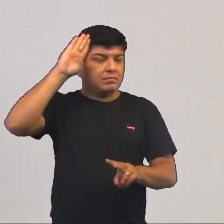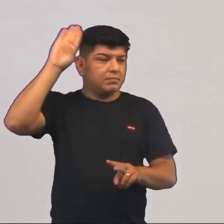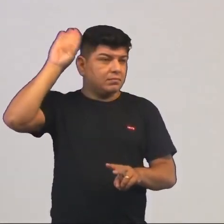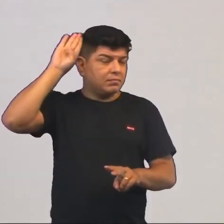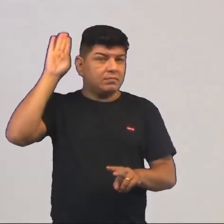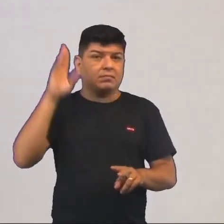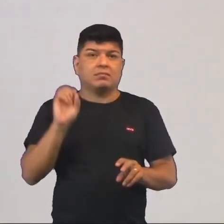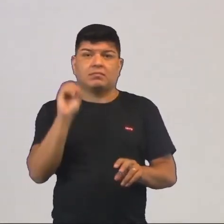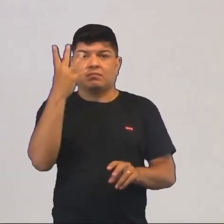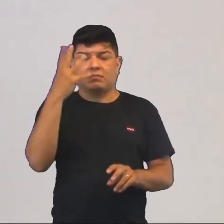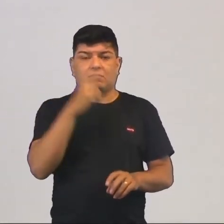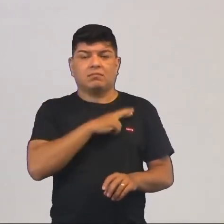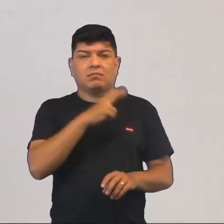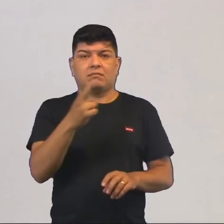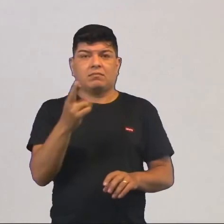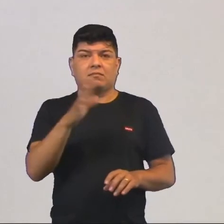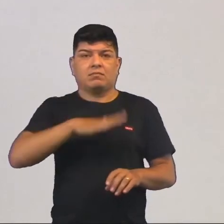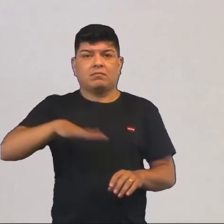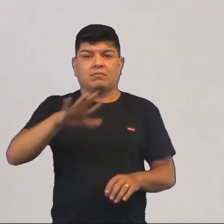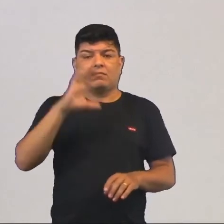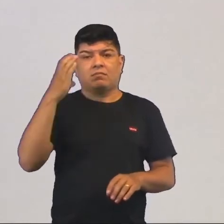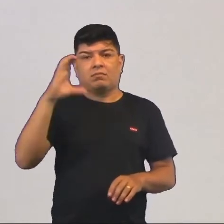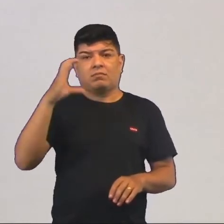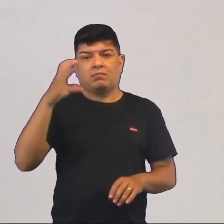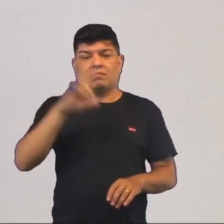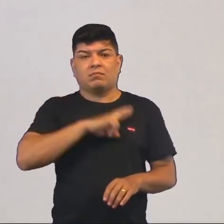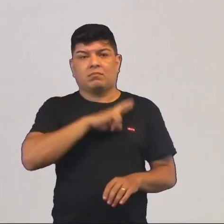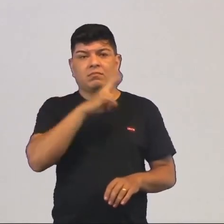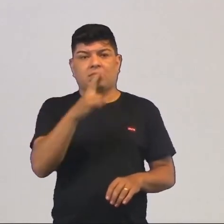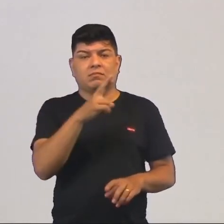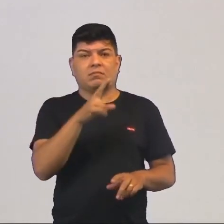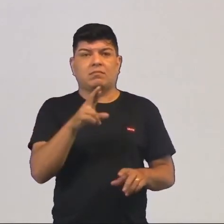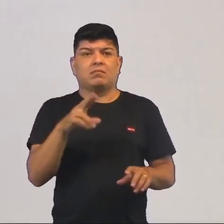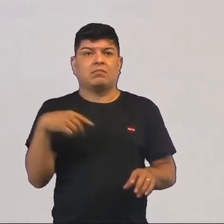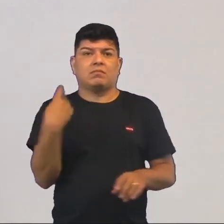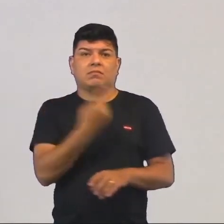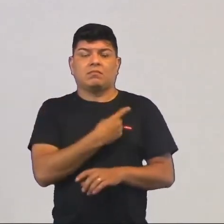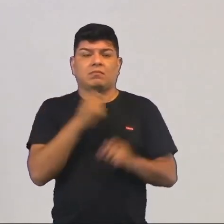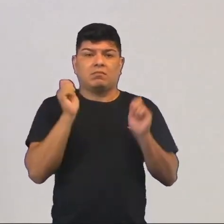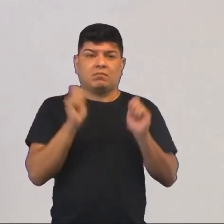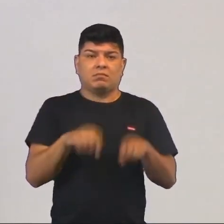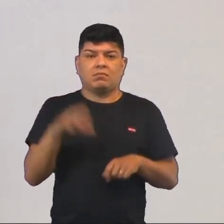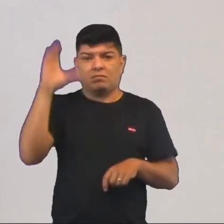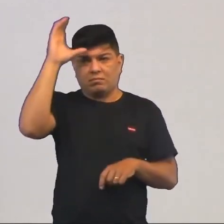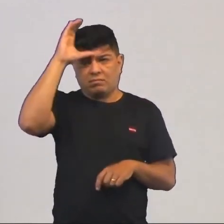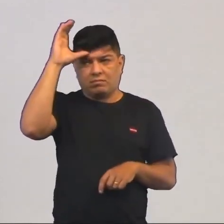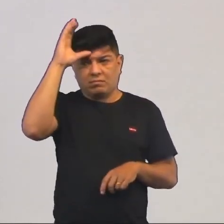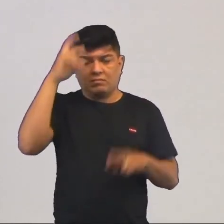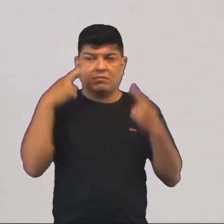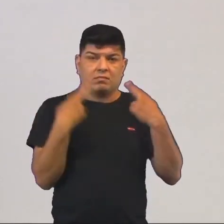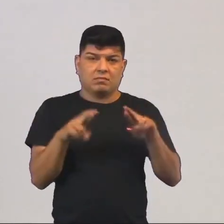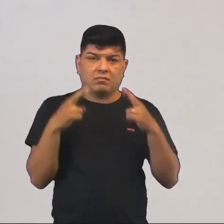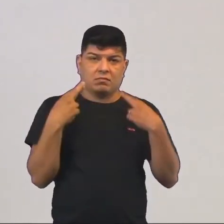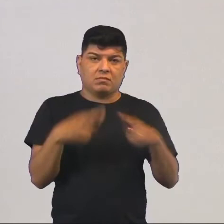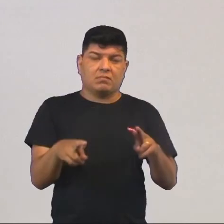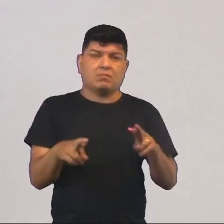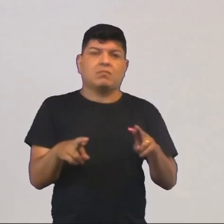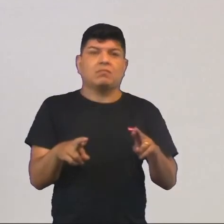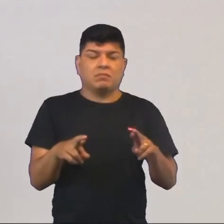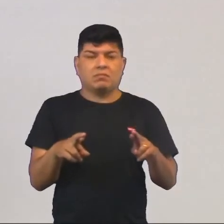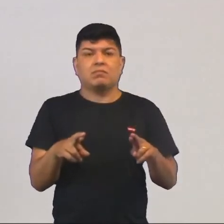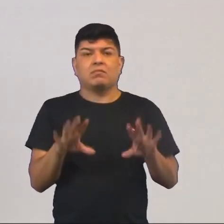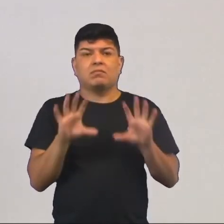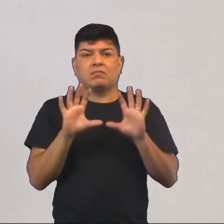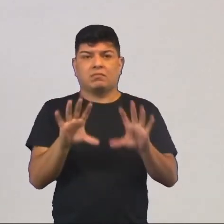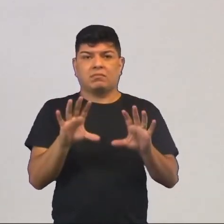do fenômeno religioso, baseado na ciência das religiões, para que a gente possa ter essa consciência crítica